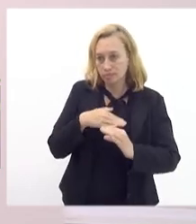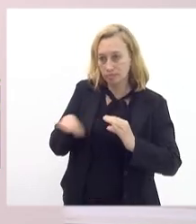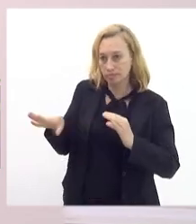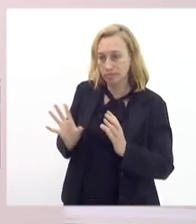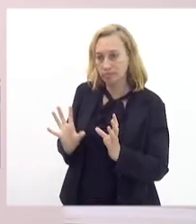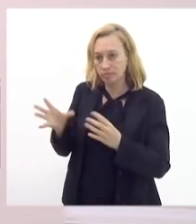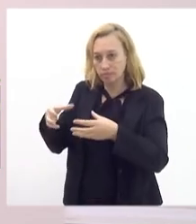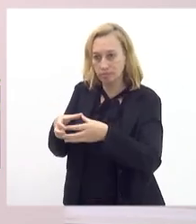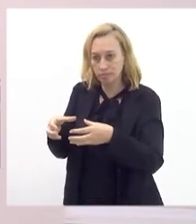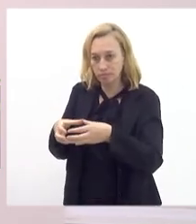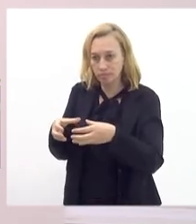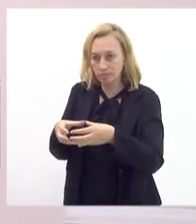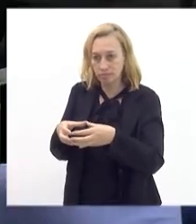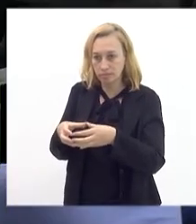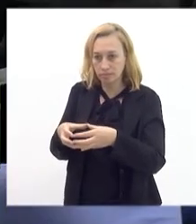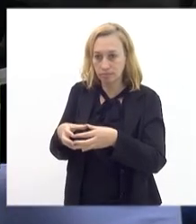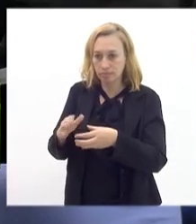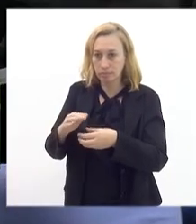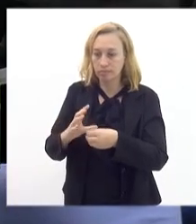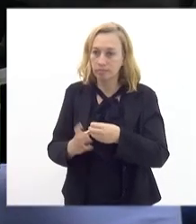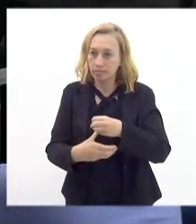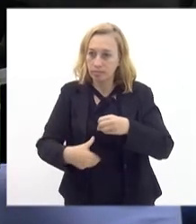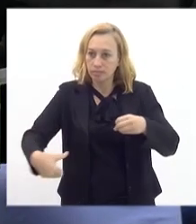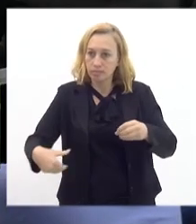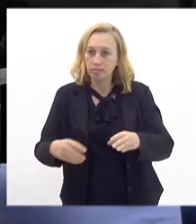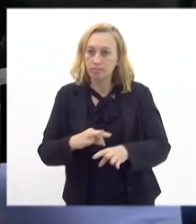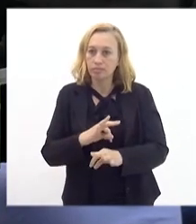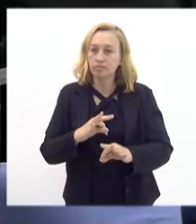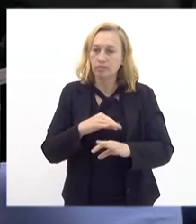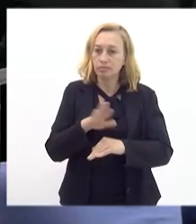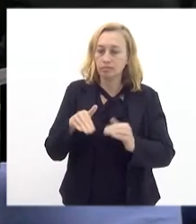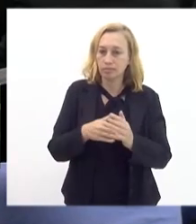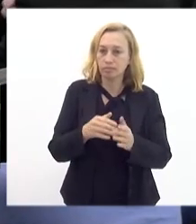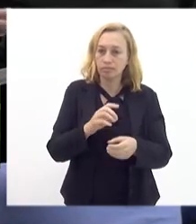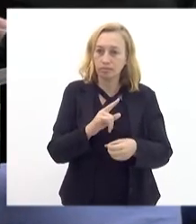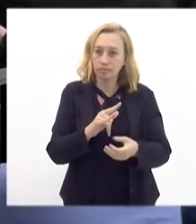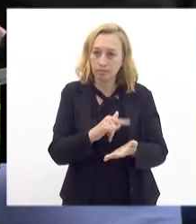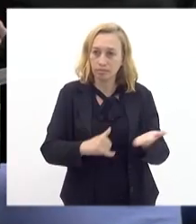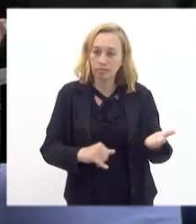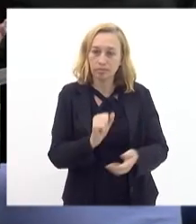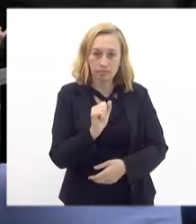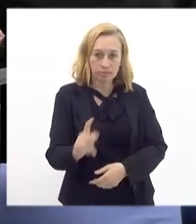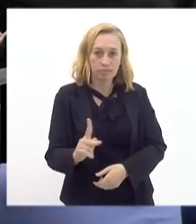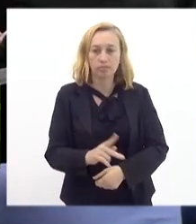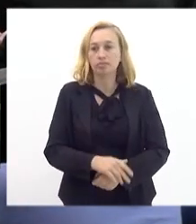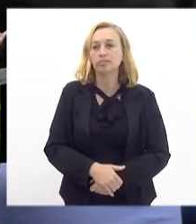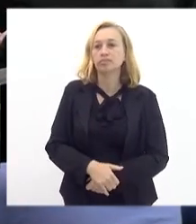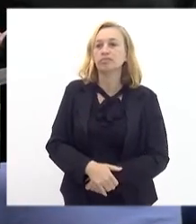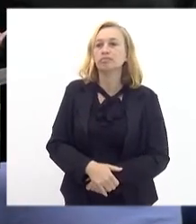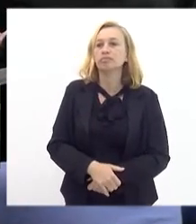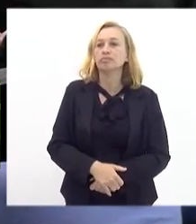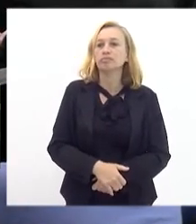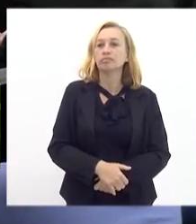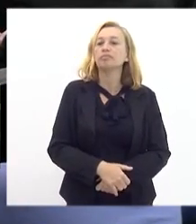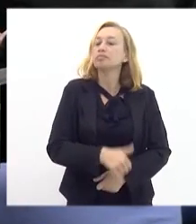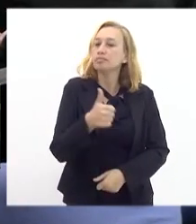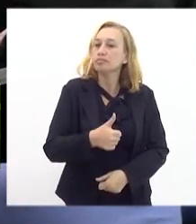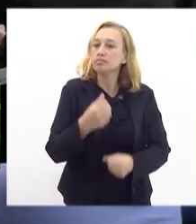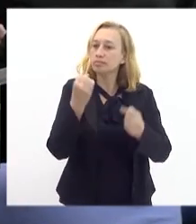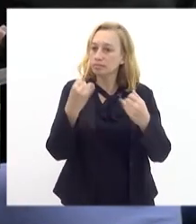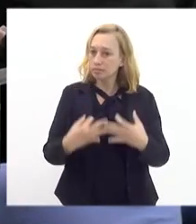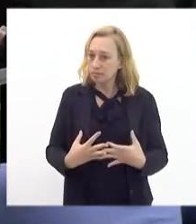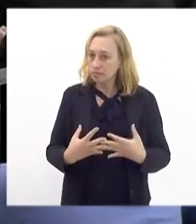de saneamento ambiental a cópia de todo esse pros cloro é bom essa acho que é um primeiro